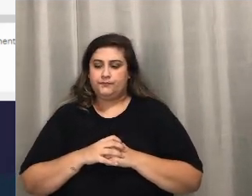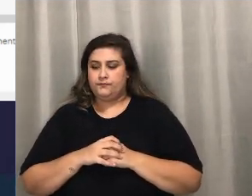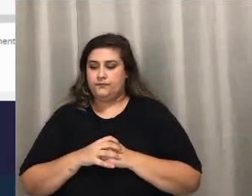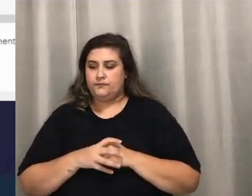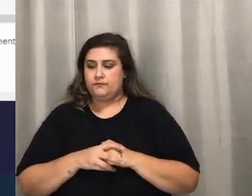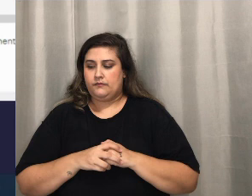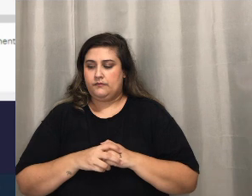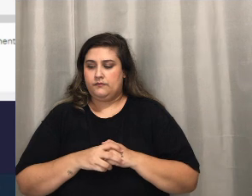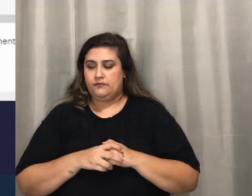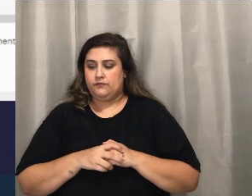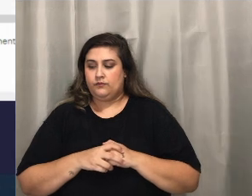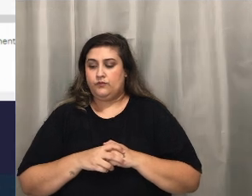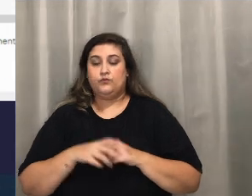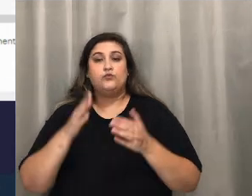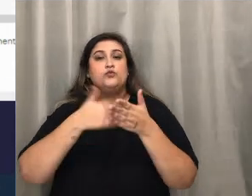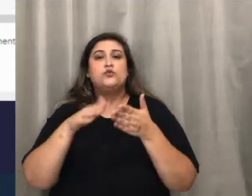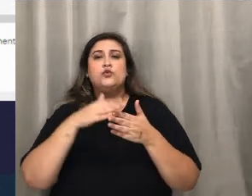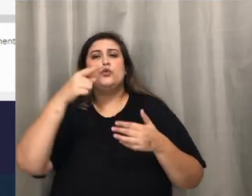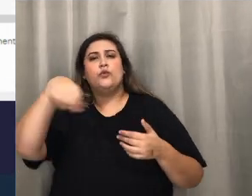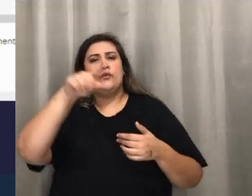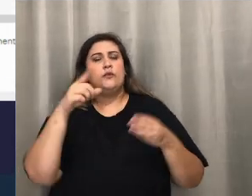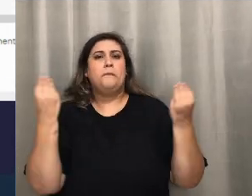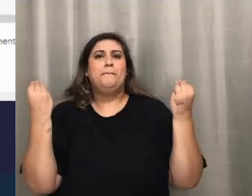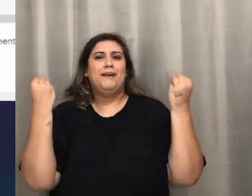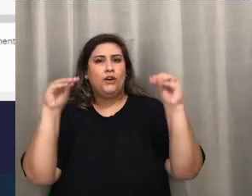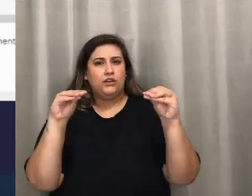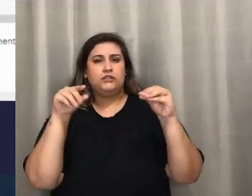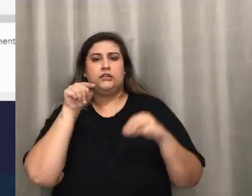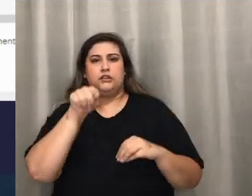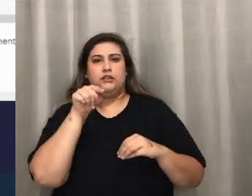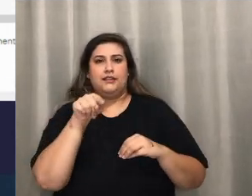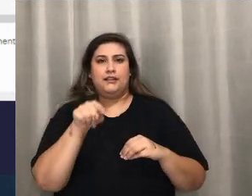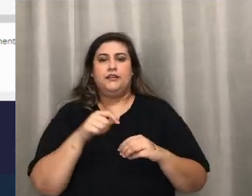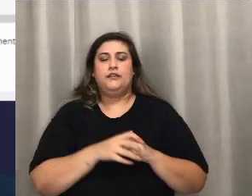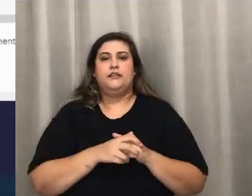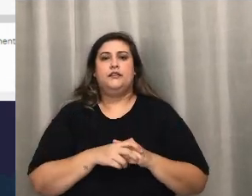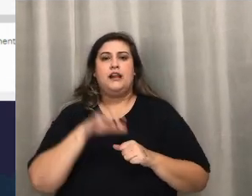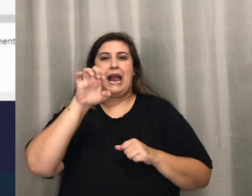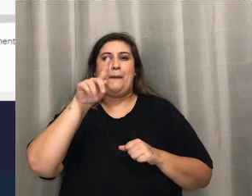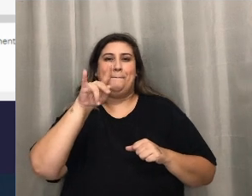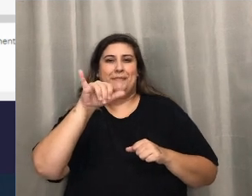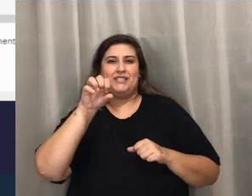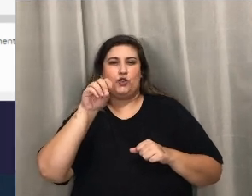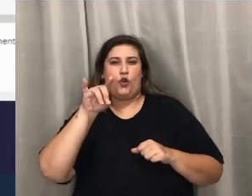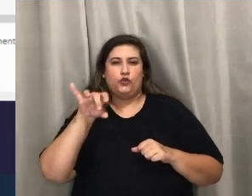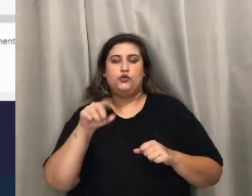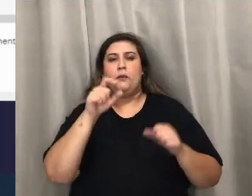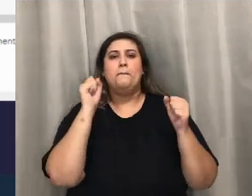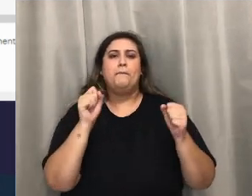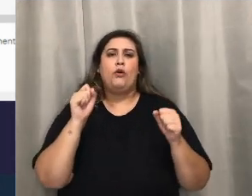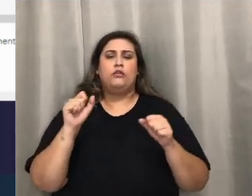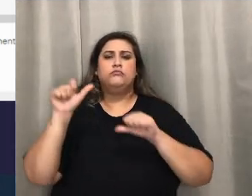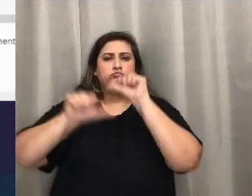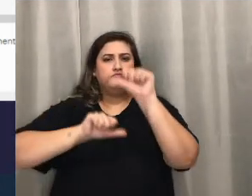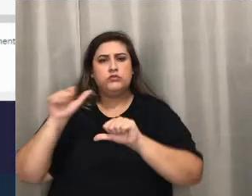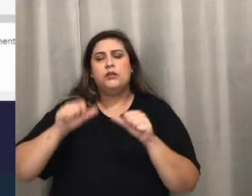Pessoal, tudo que vocês colocarem aqui no seu episódio, vocês podem remover,